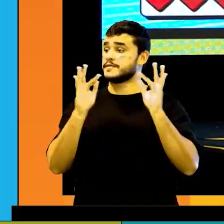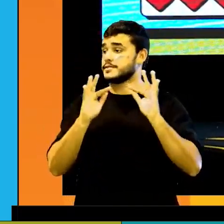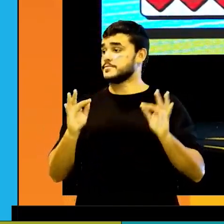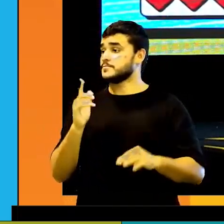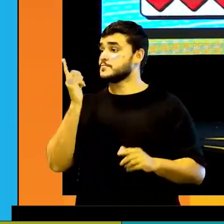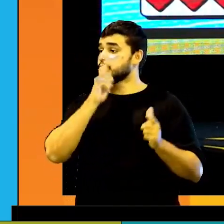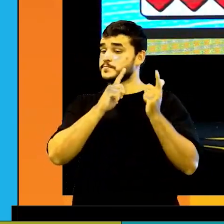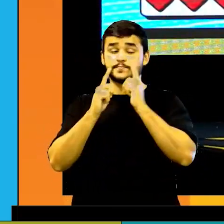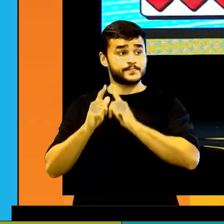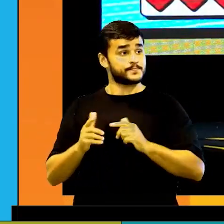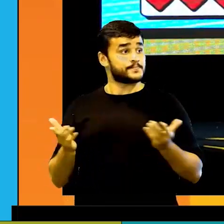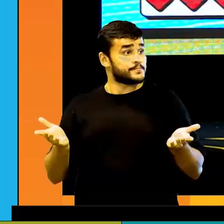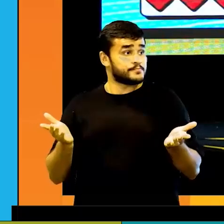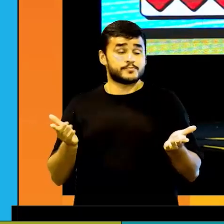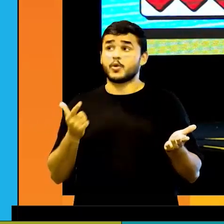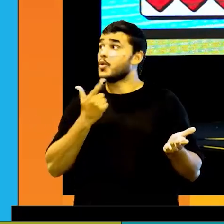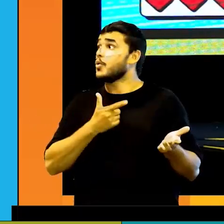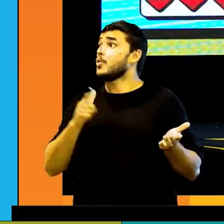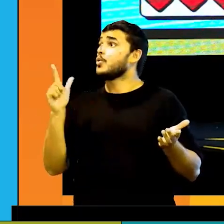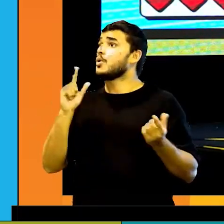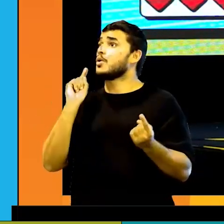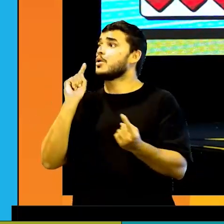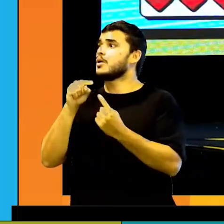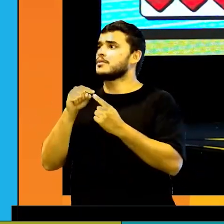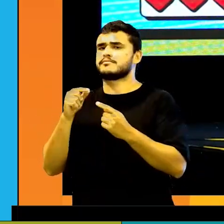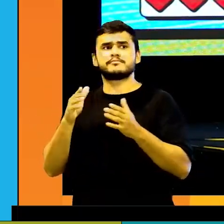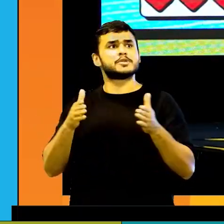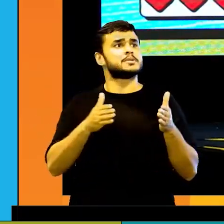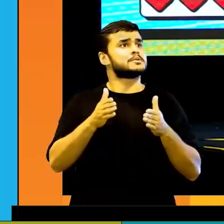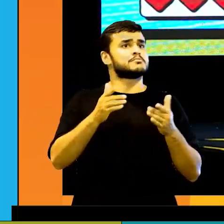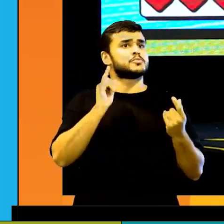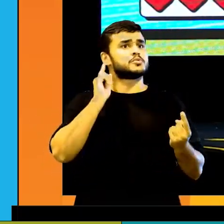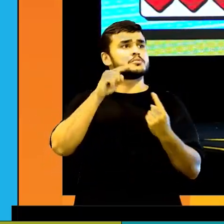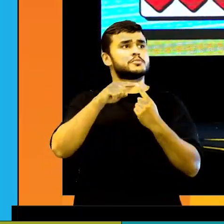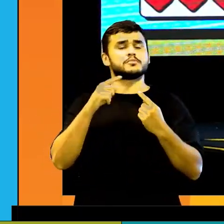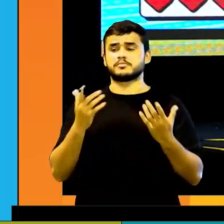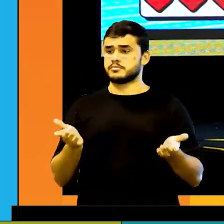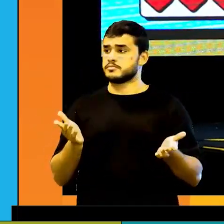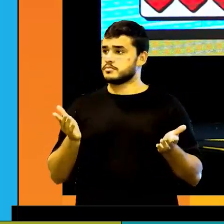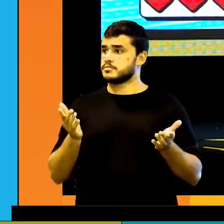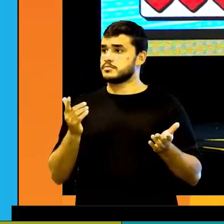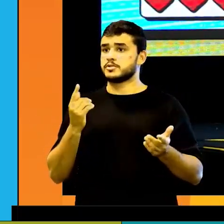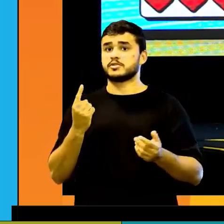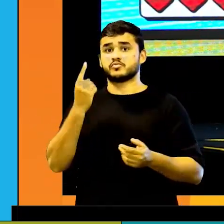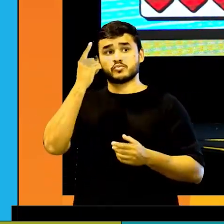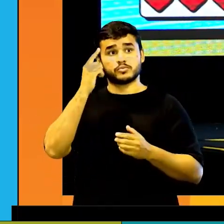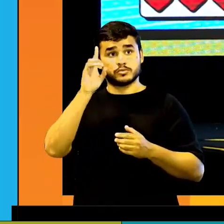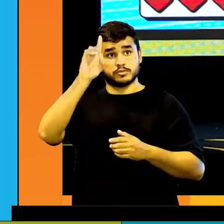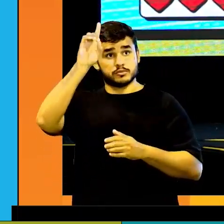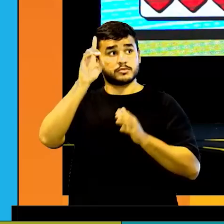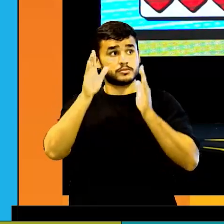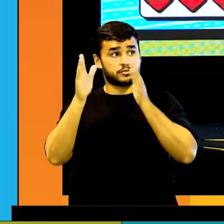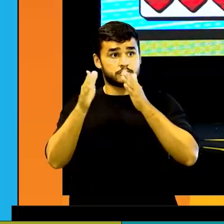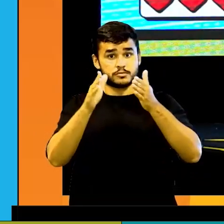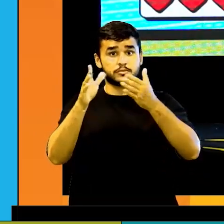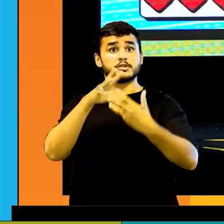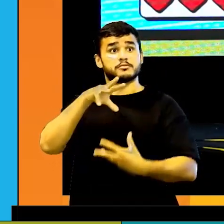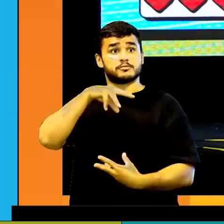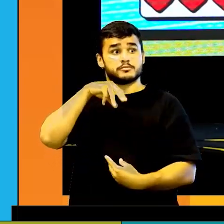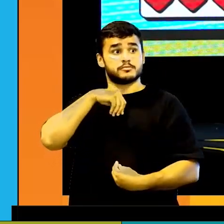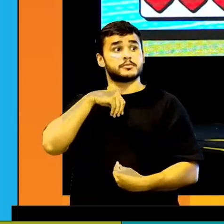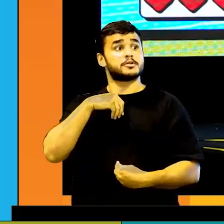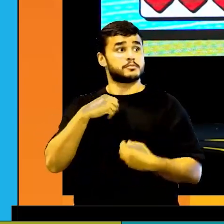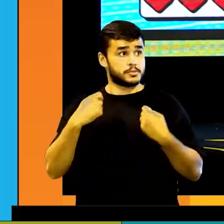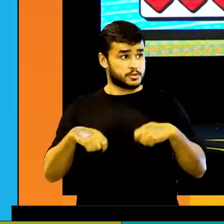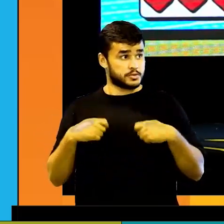felizes. Não há outra receita, né? Não há outro caminho. Ele é o único caminho, mas precisa de alma,